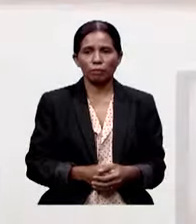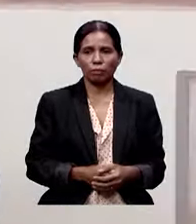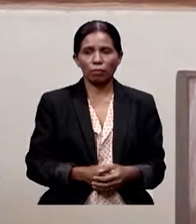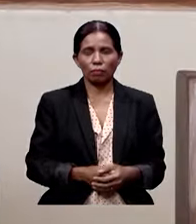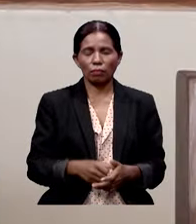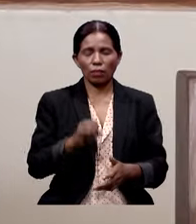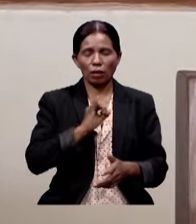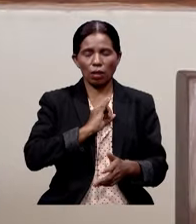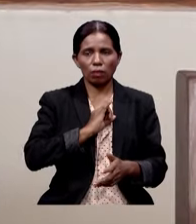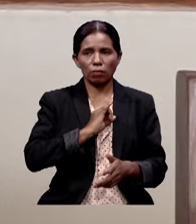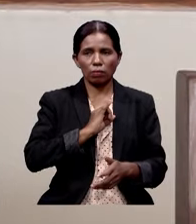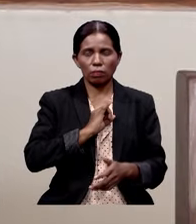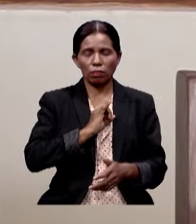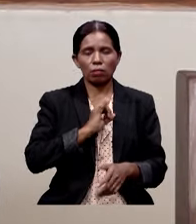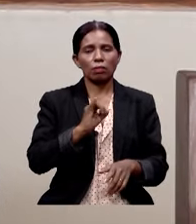ladun